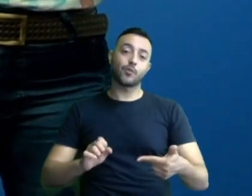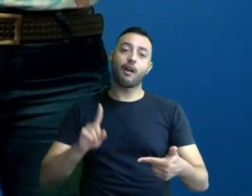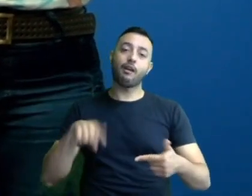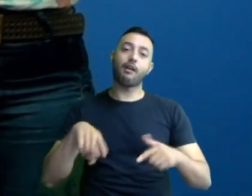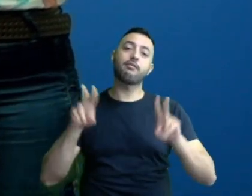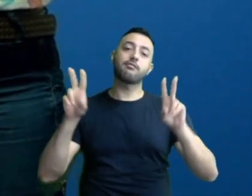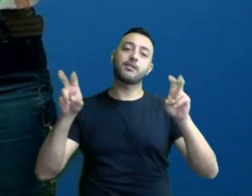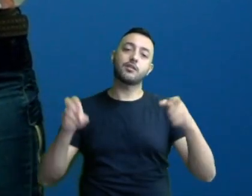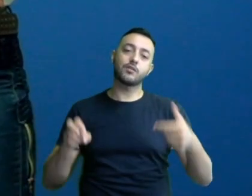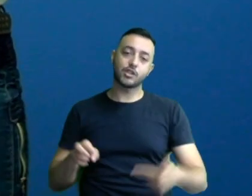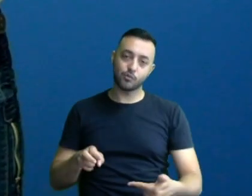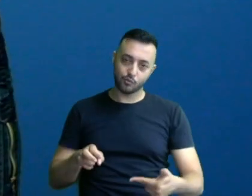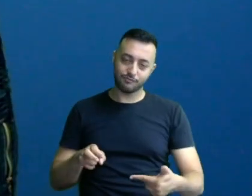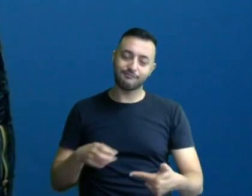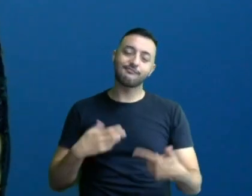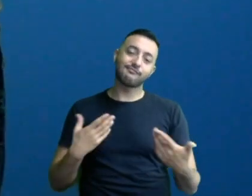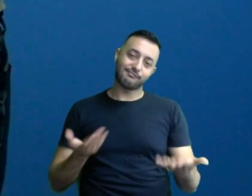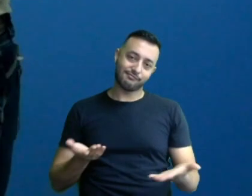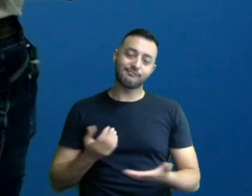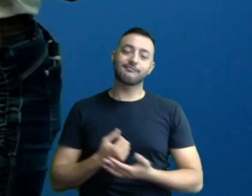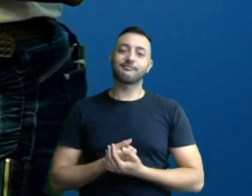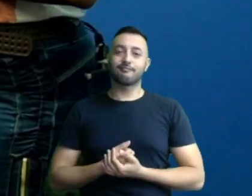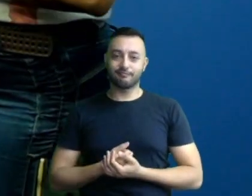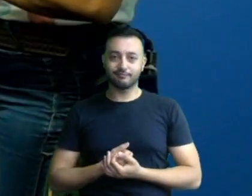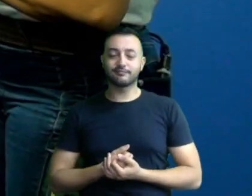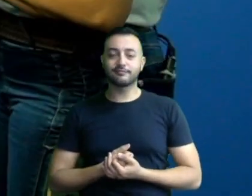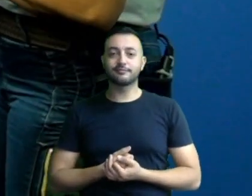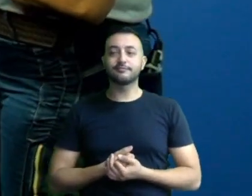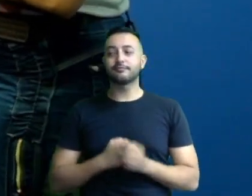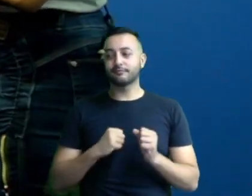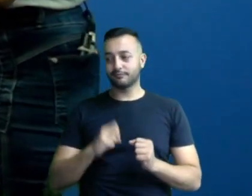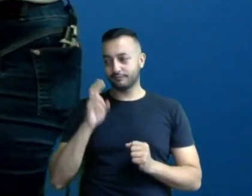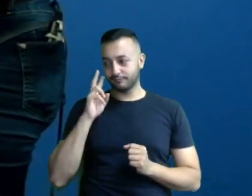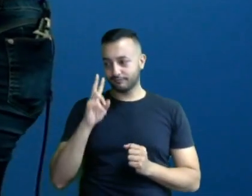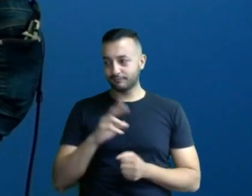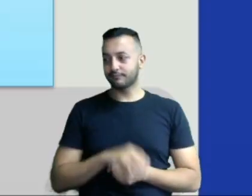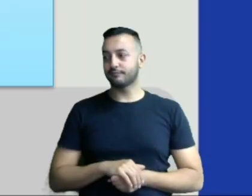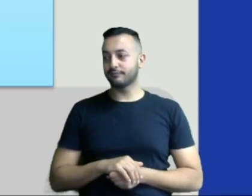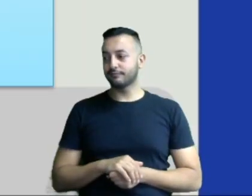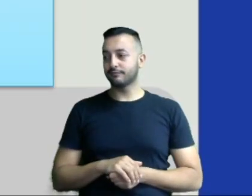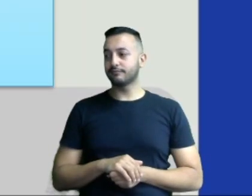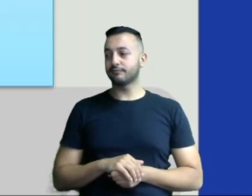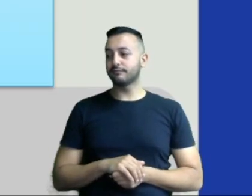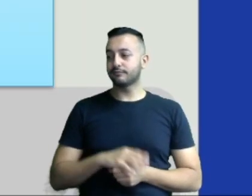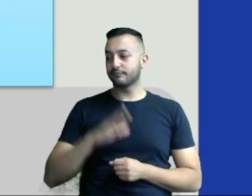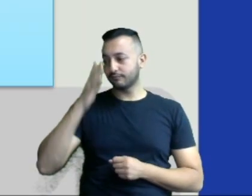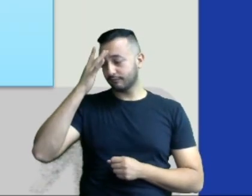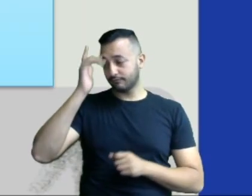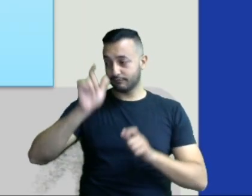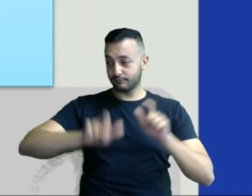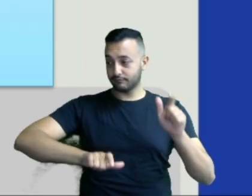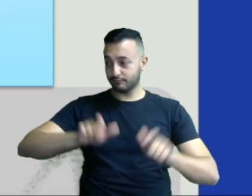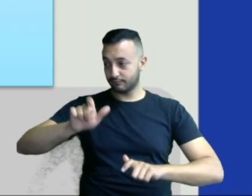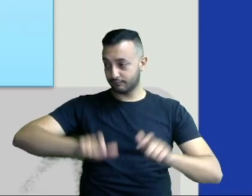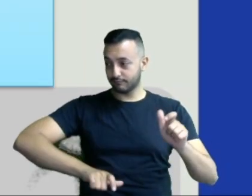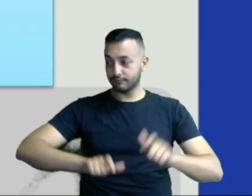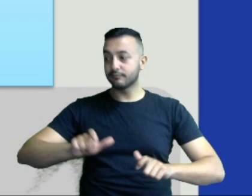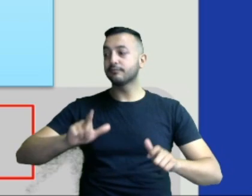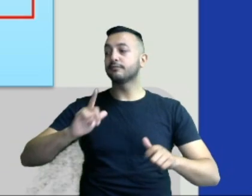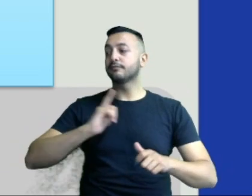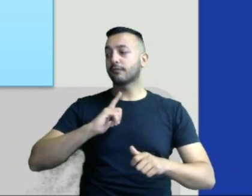subtítulo, e aí é mais específico, tá certo? É o que a gente pode ver aqui, ó. Os personagens que